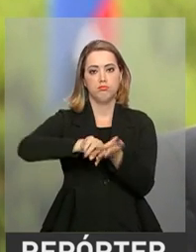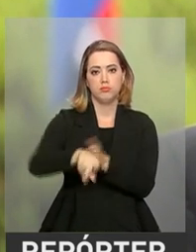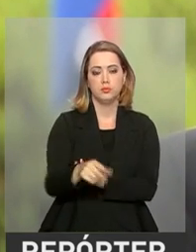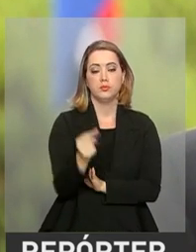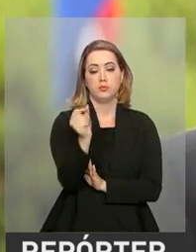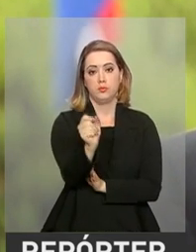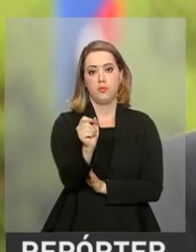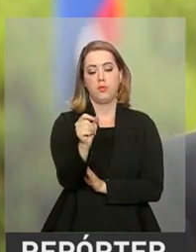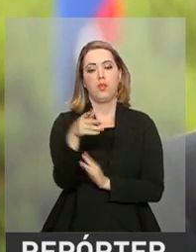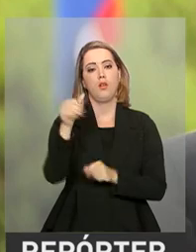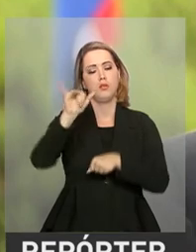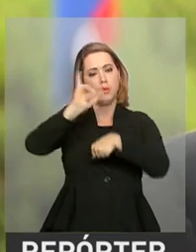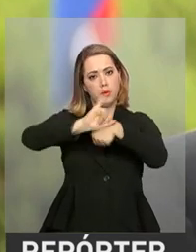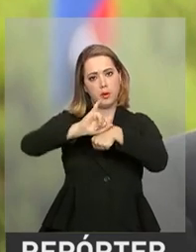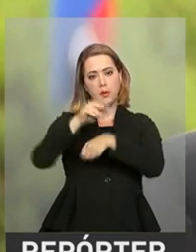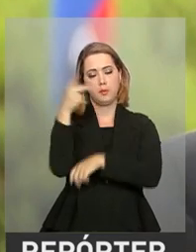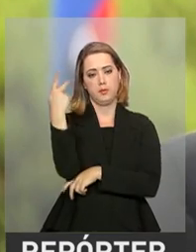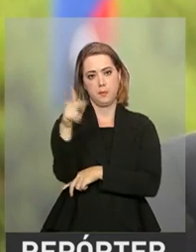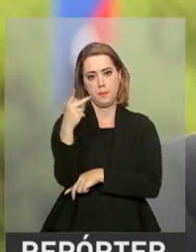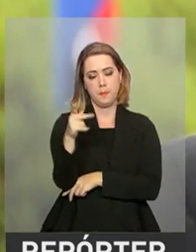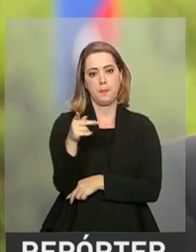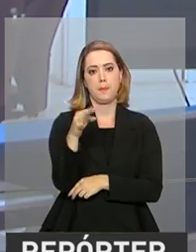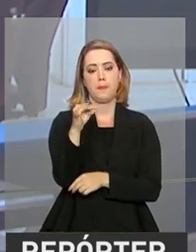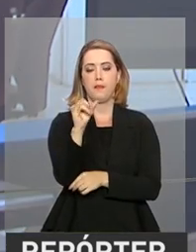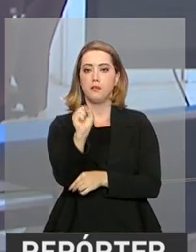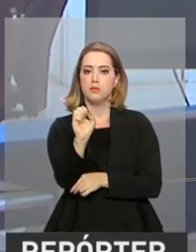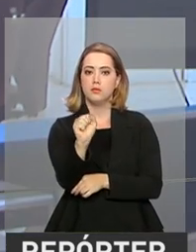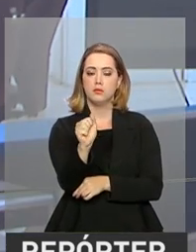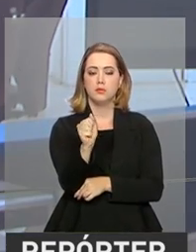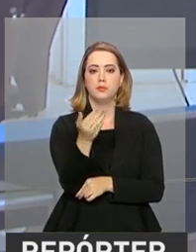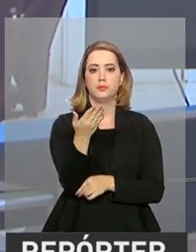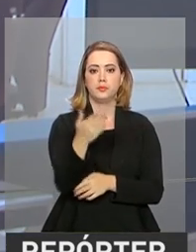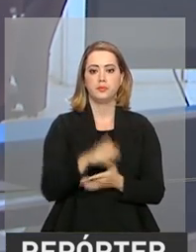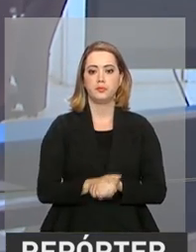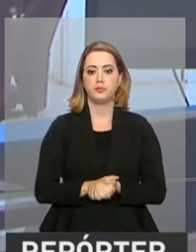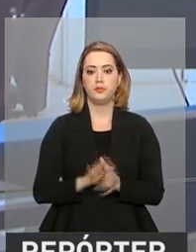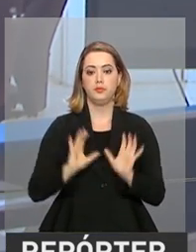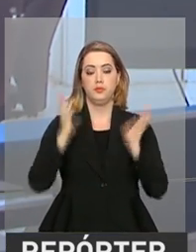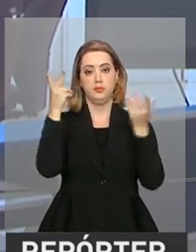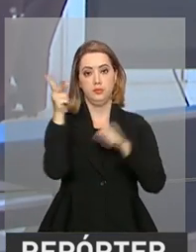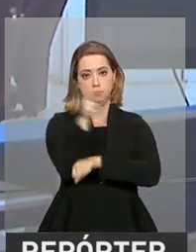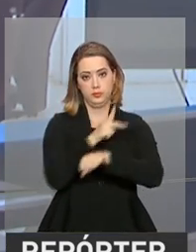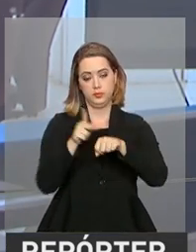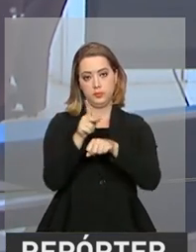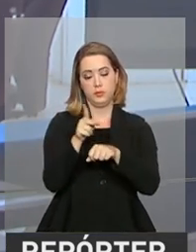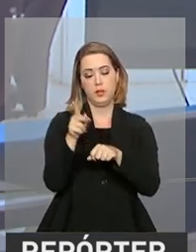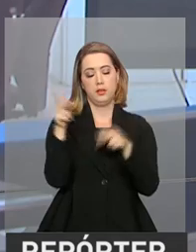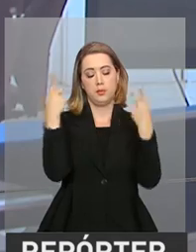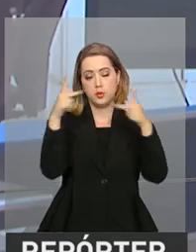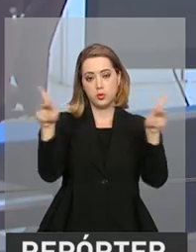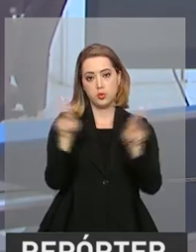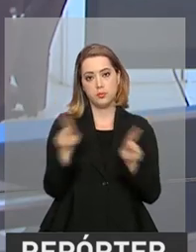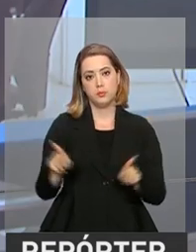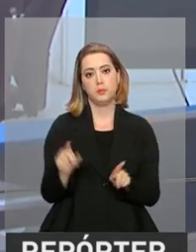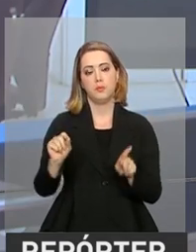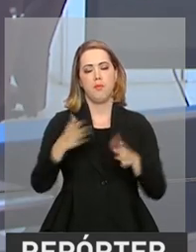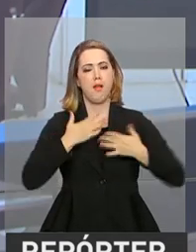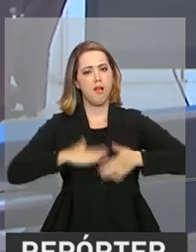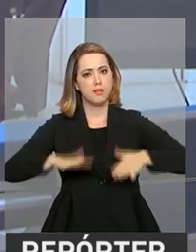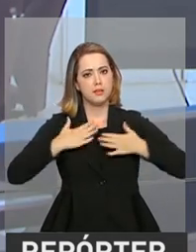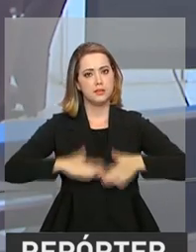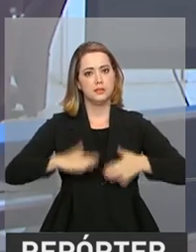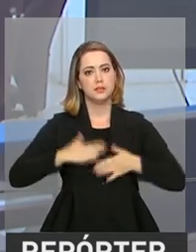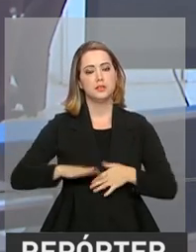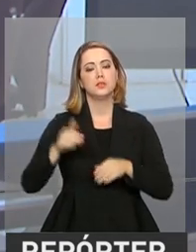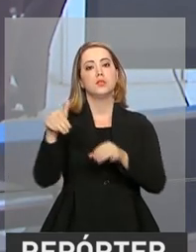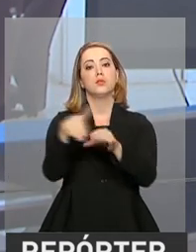US$ 3,3 bilhões. De Assunção, no Paraguai, Thaísa Dias. Clima de paz e tranquilidade nas eleições municipais. Essa foi a